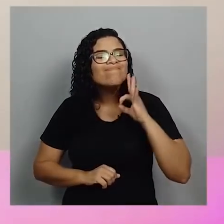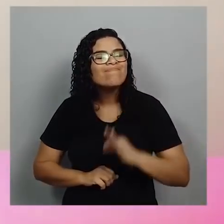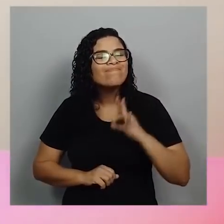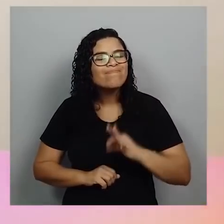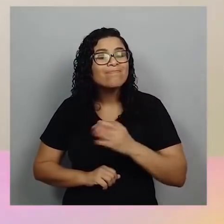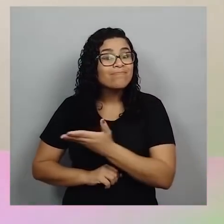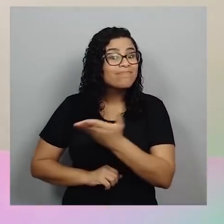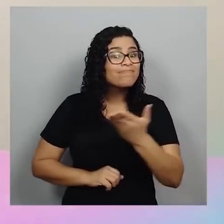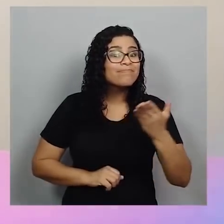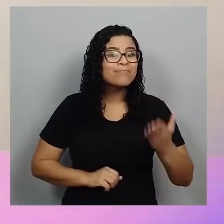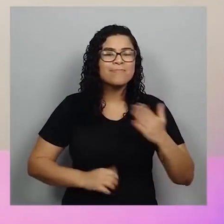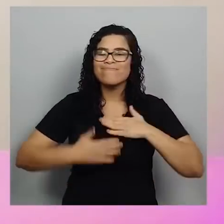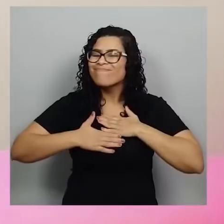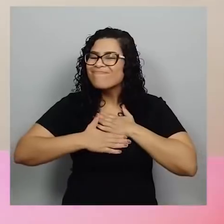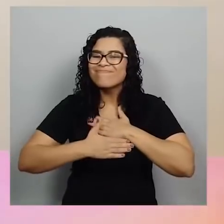que vocês irão